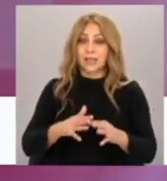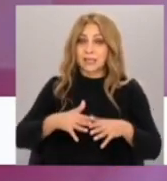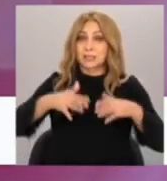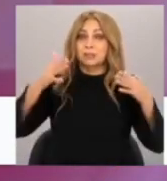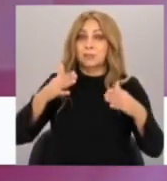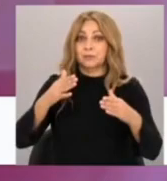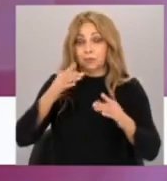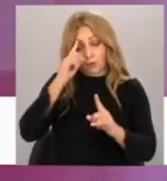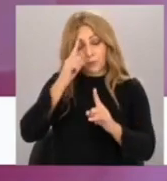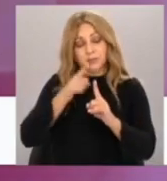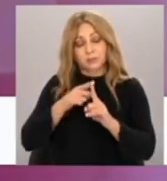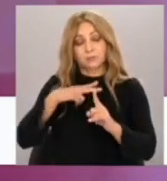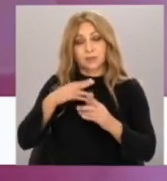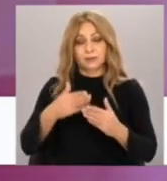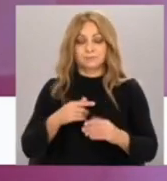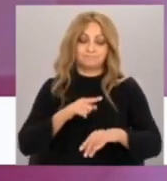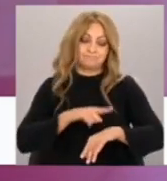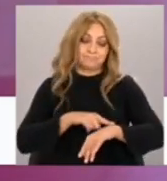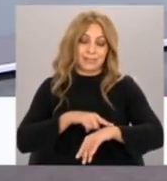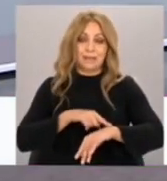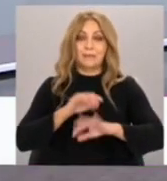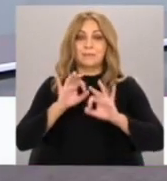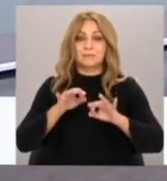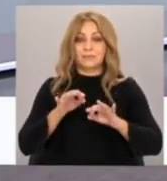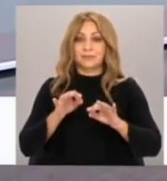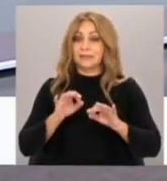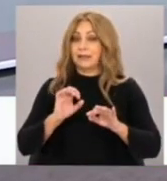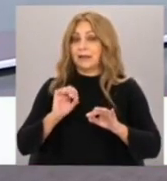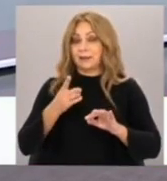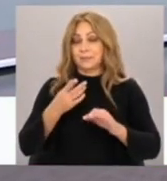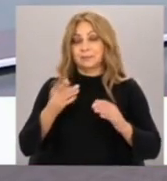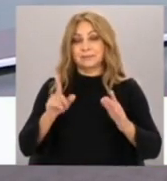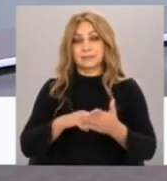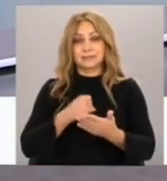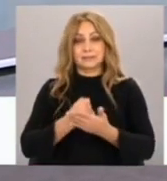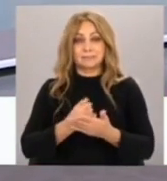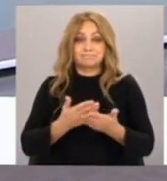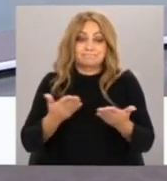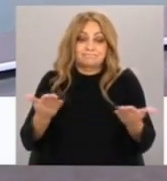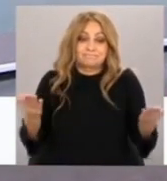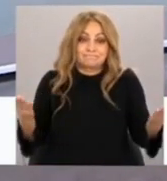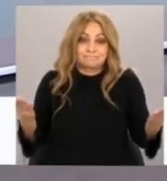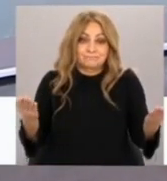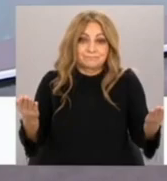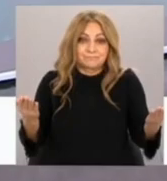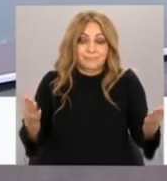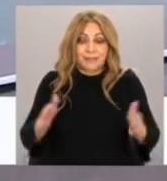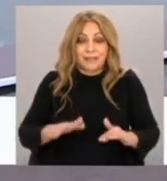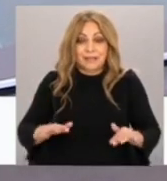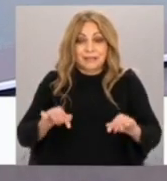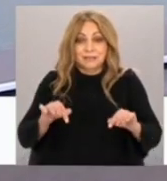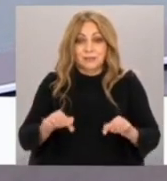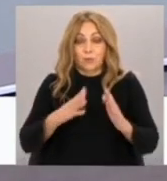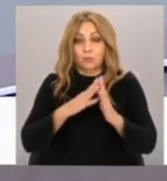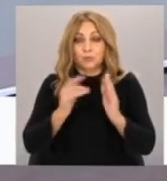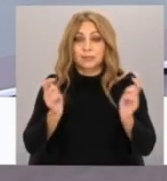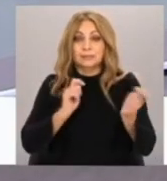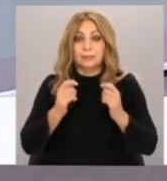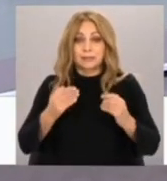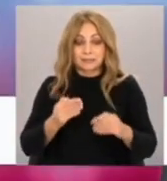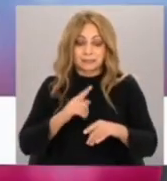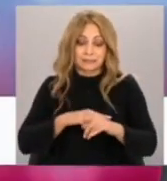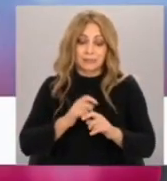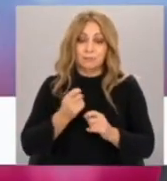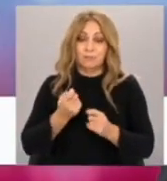escrever só não gosto de enganar o nosso tempo de baixo sempre muito rápido contingência no fundo este modelo debates